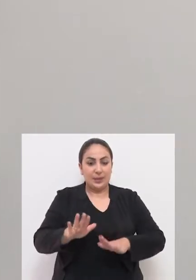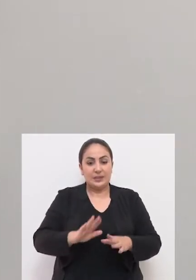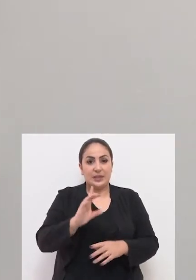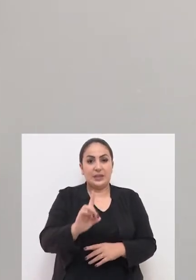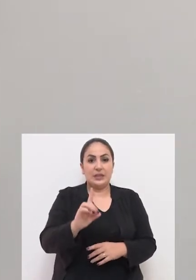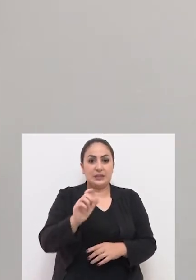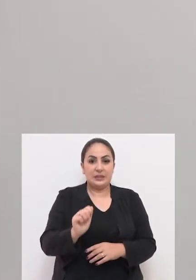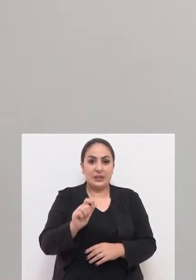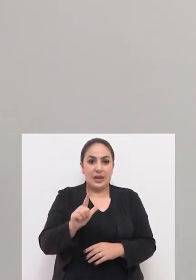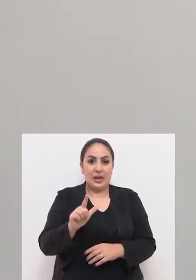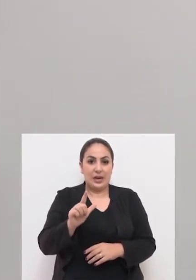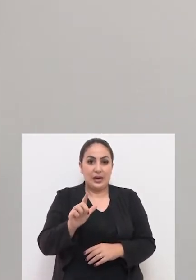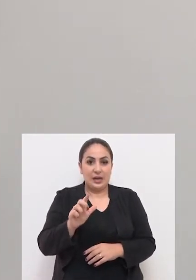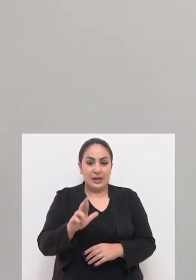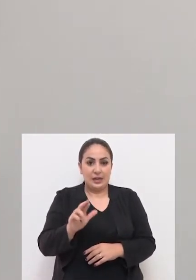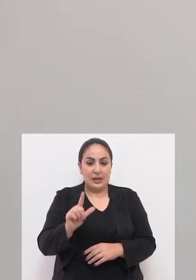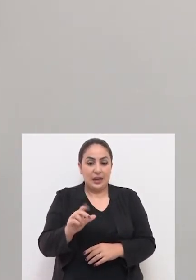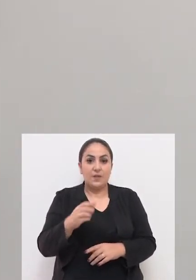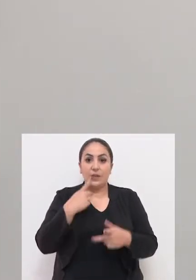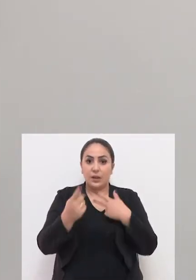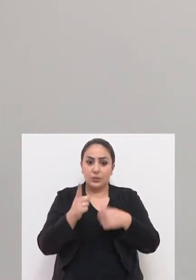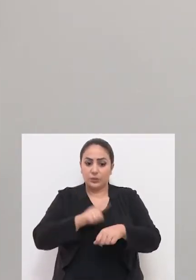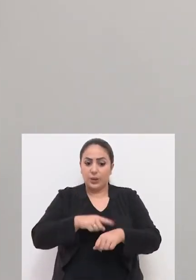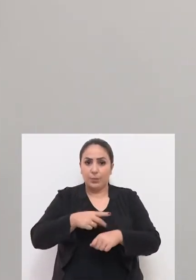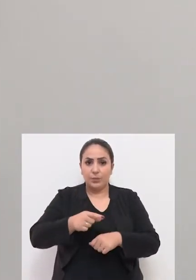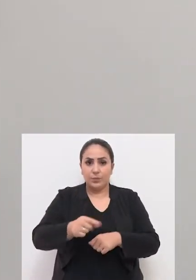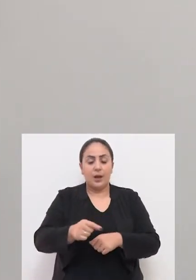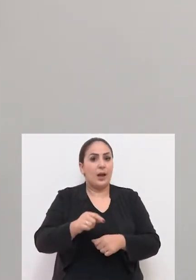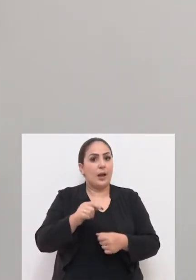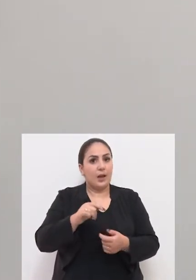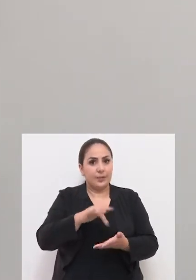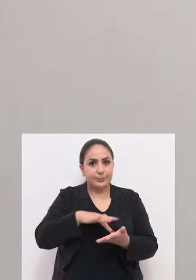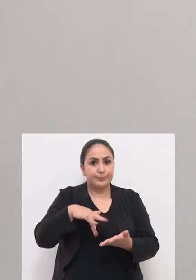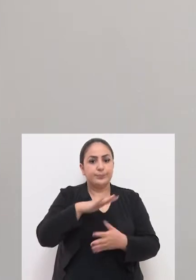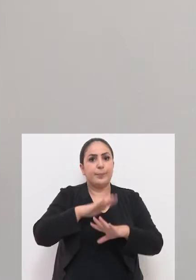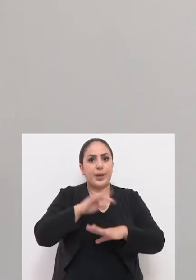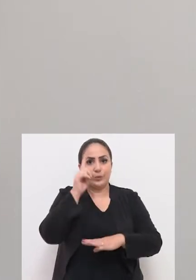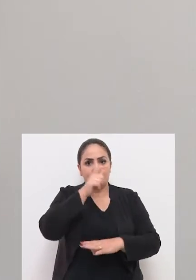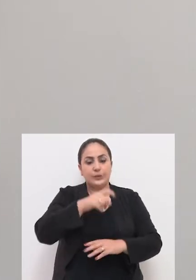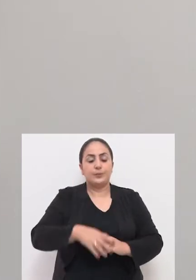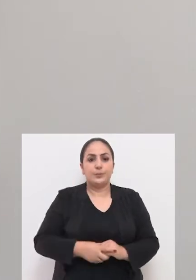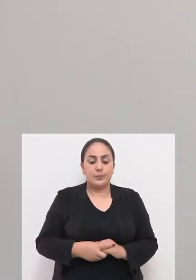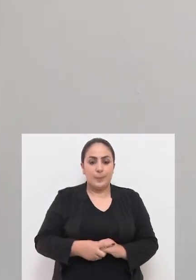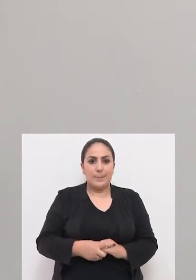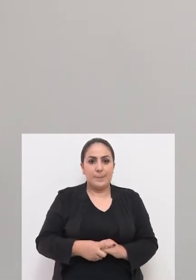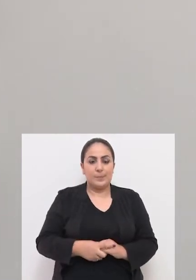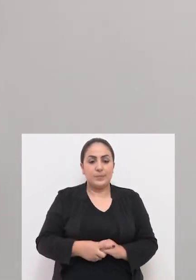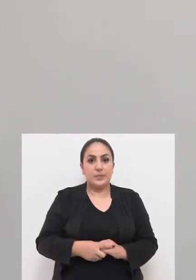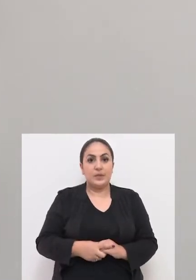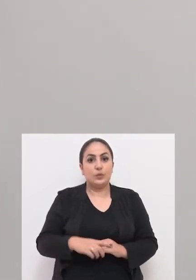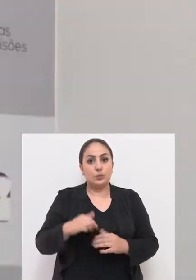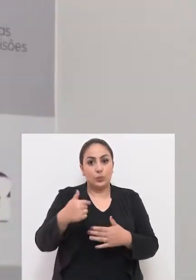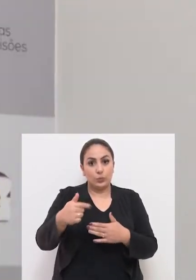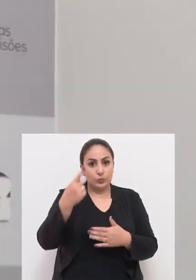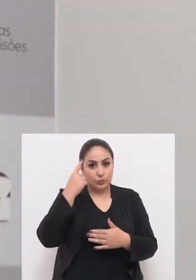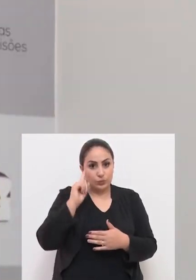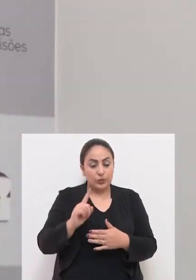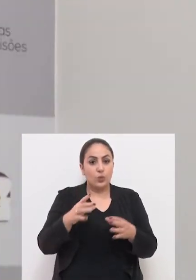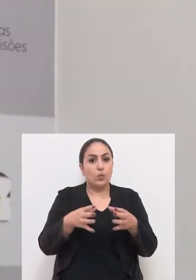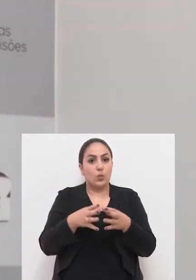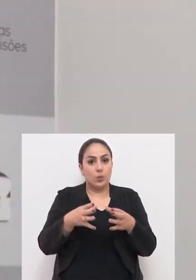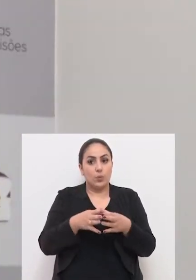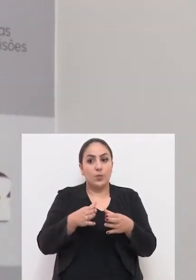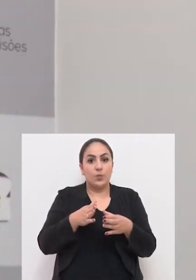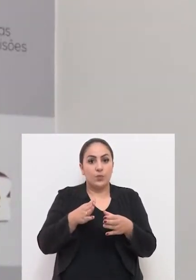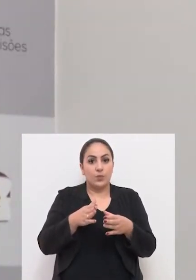de limpeza Darla disse que conforme o tempo passa, a situação fica ainda mais complicada. Nos